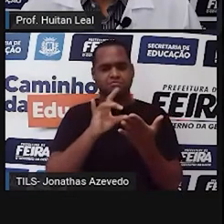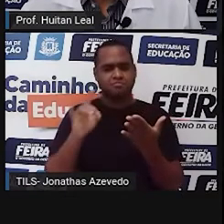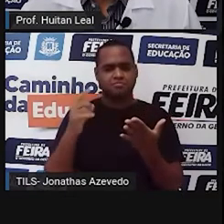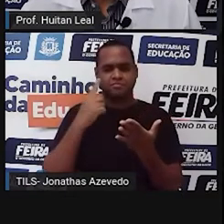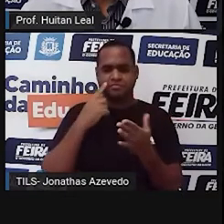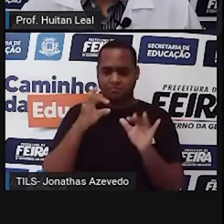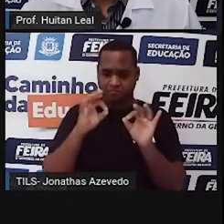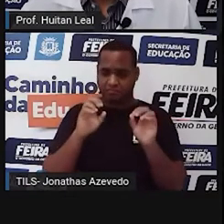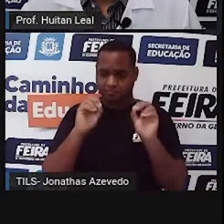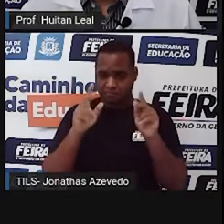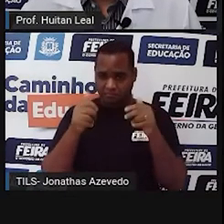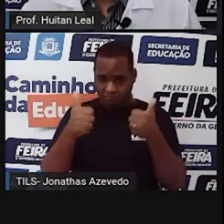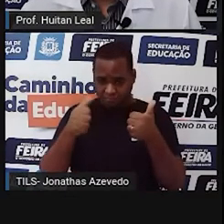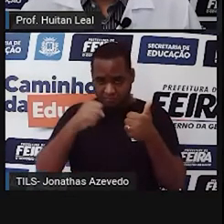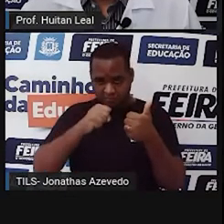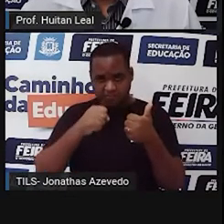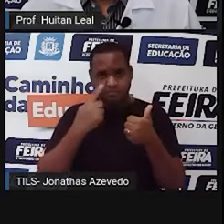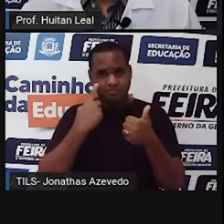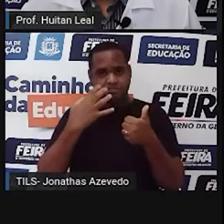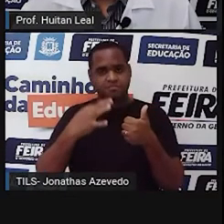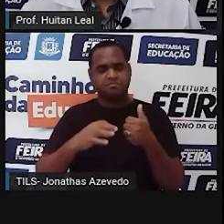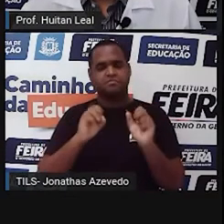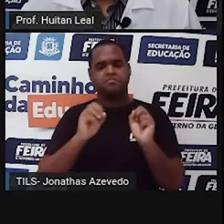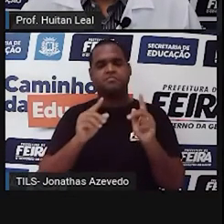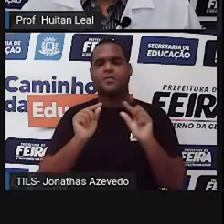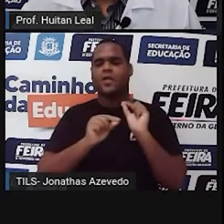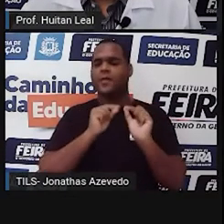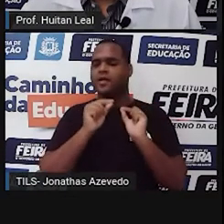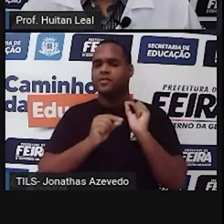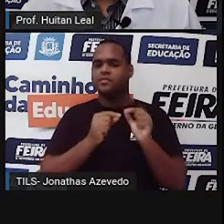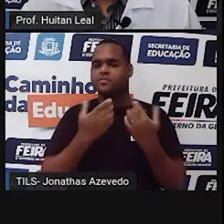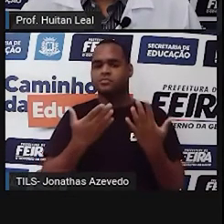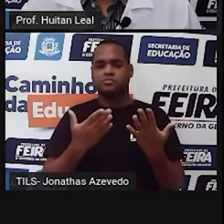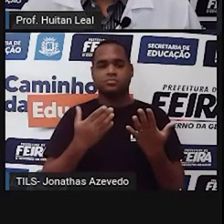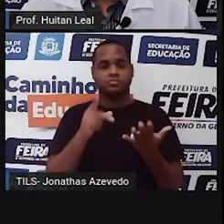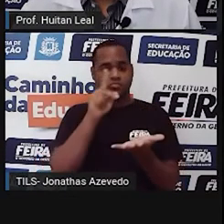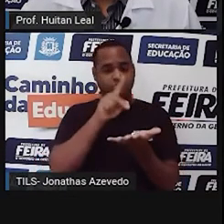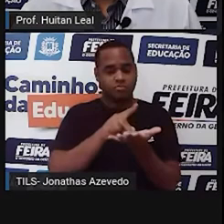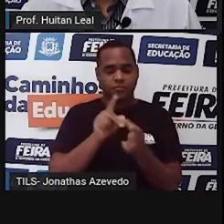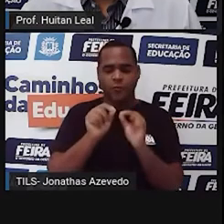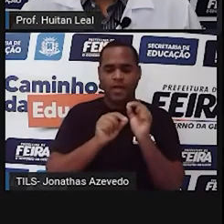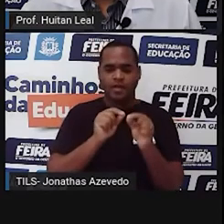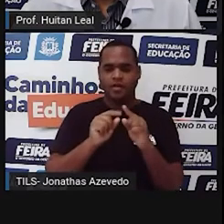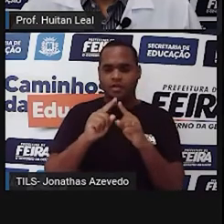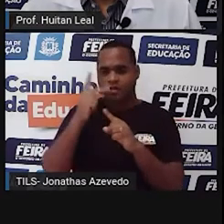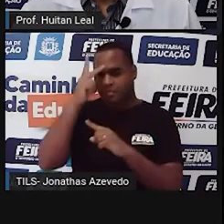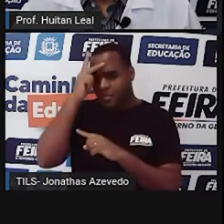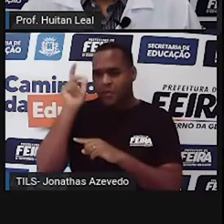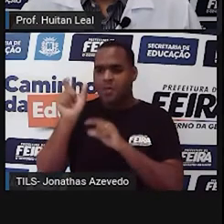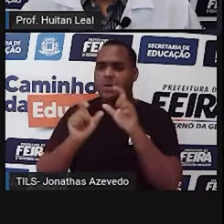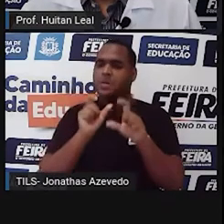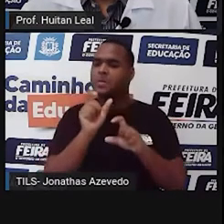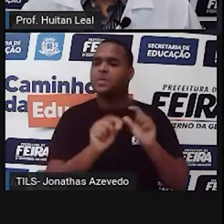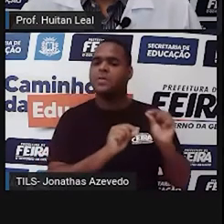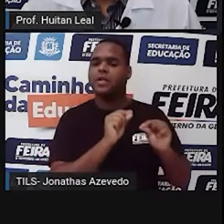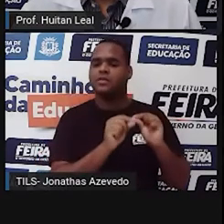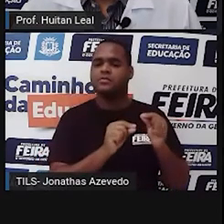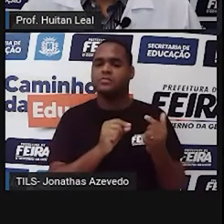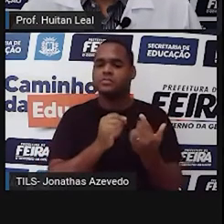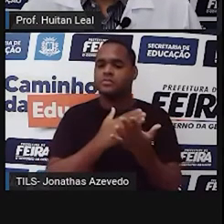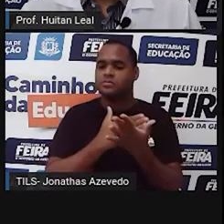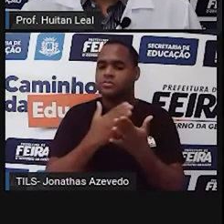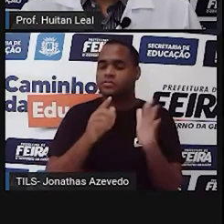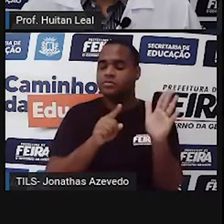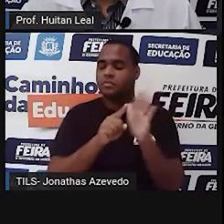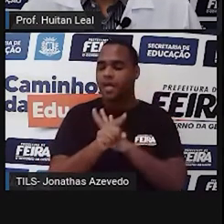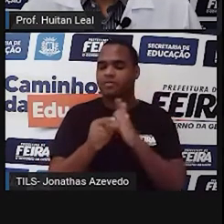uma afirmativa, não é? Qual é? Qual a razão da existência humana? Eu me referi à